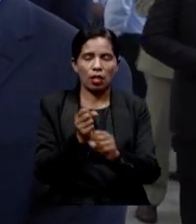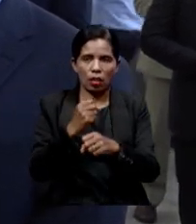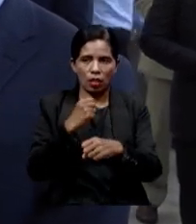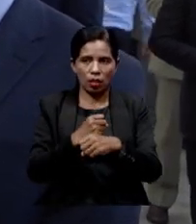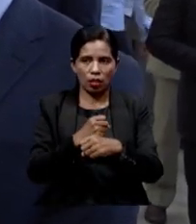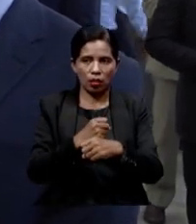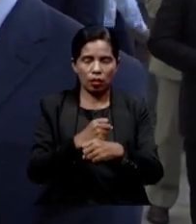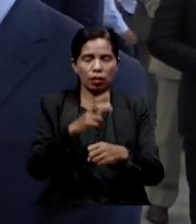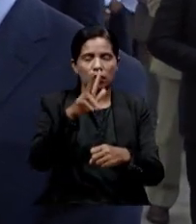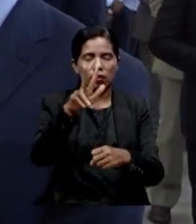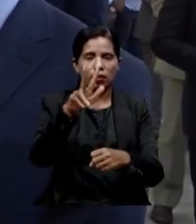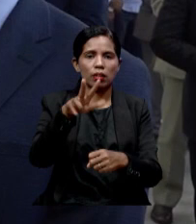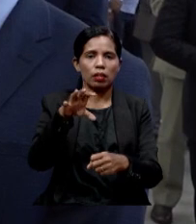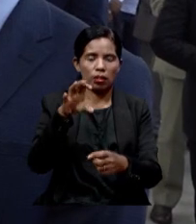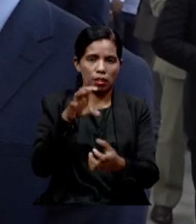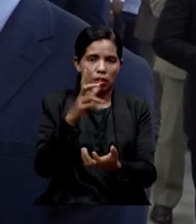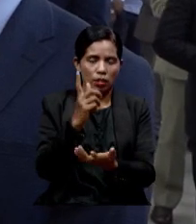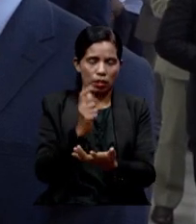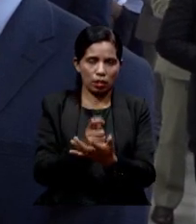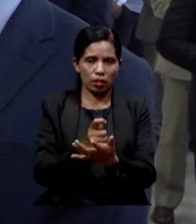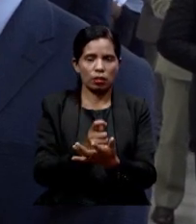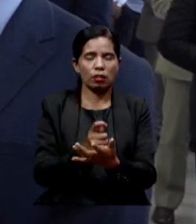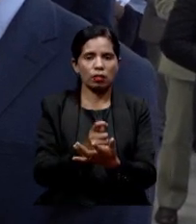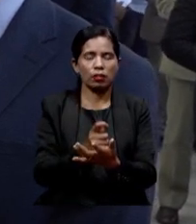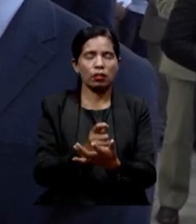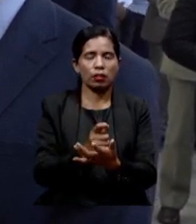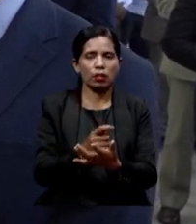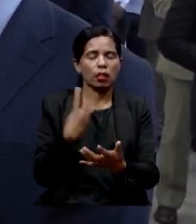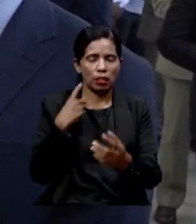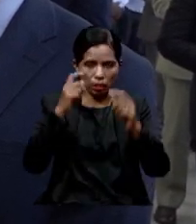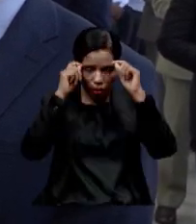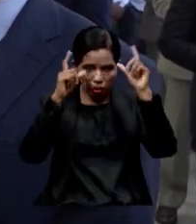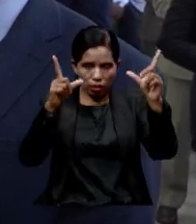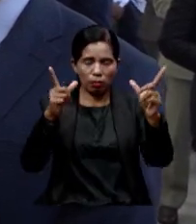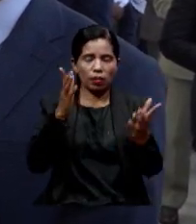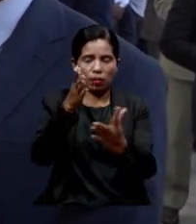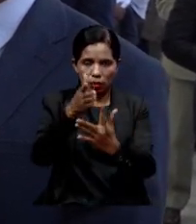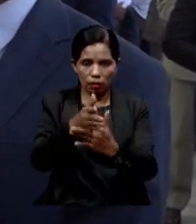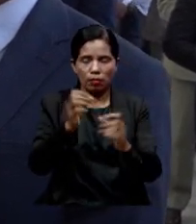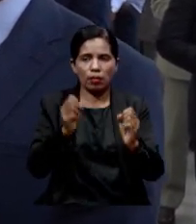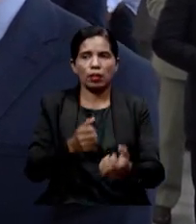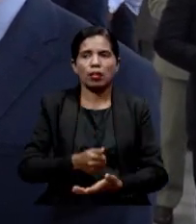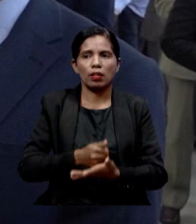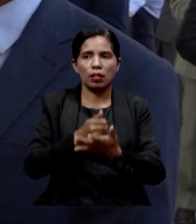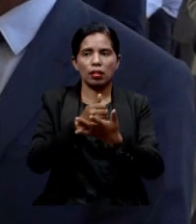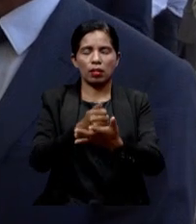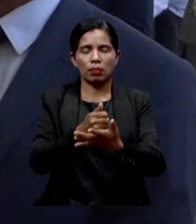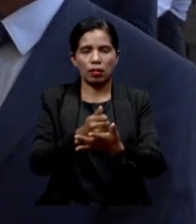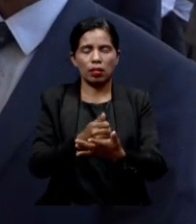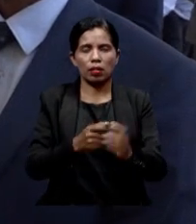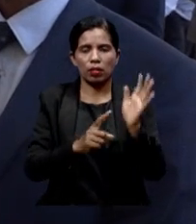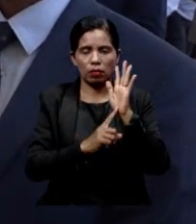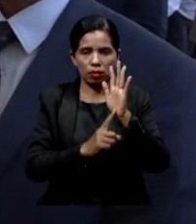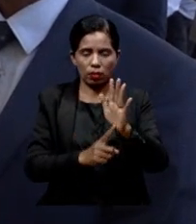4 trilhões de dólares. Significa Timor a Tatama. Bele facilita ali o atraxe